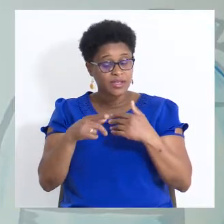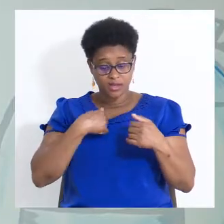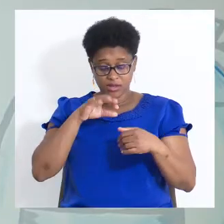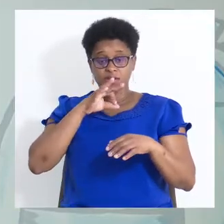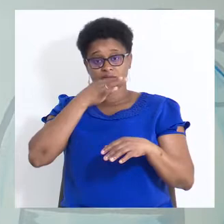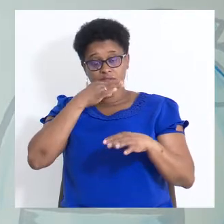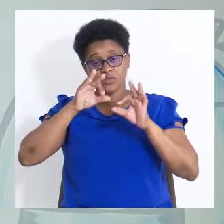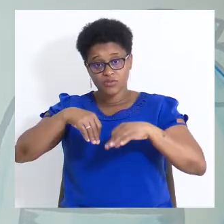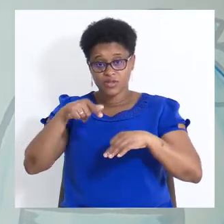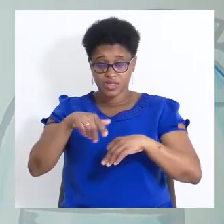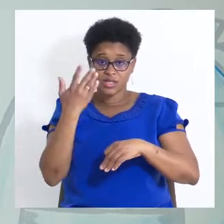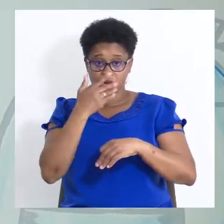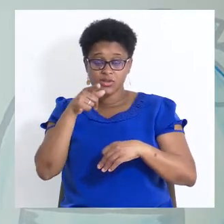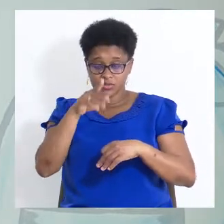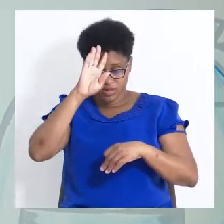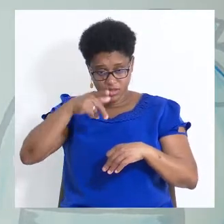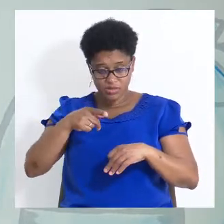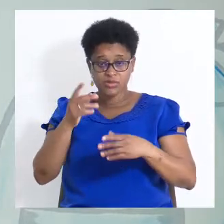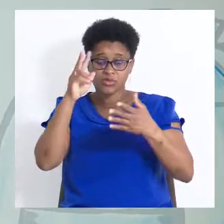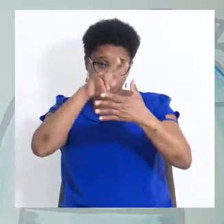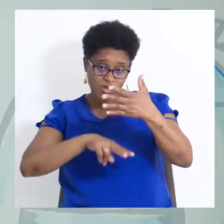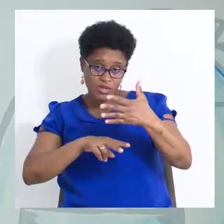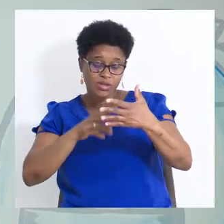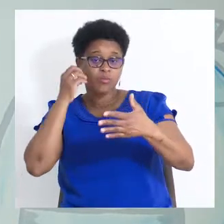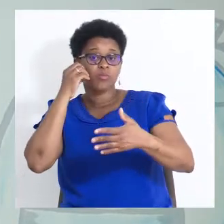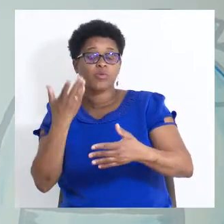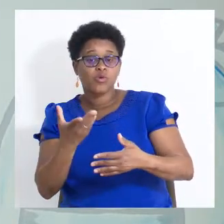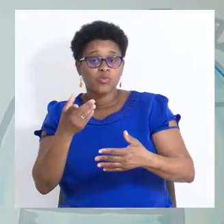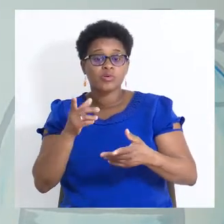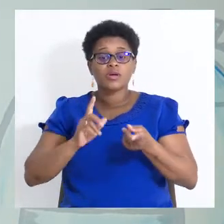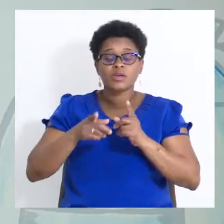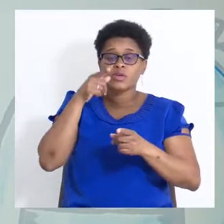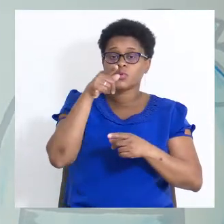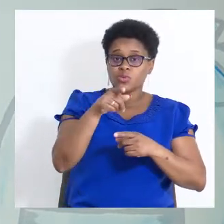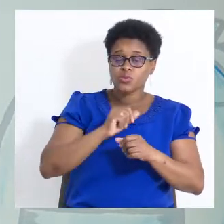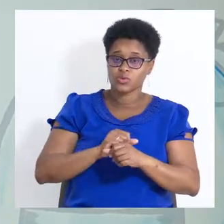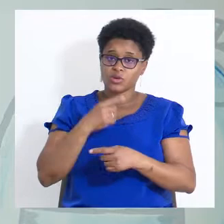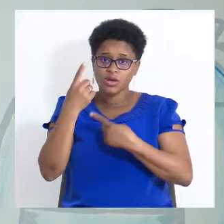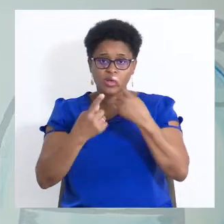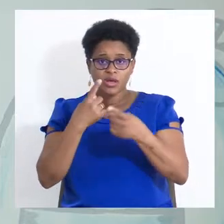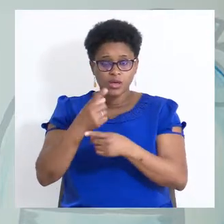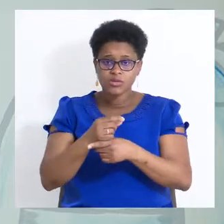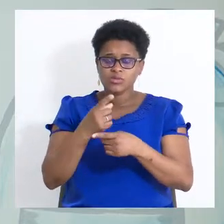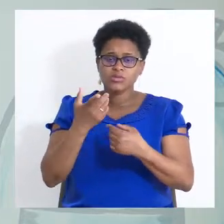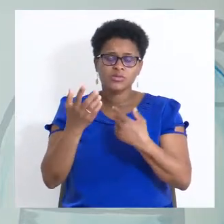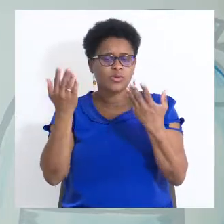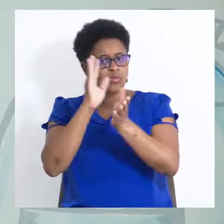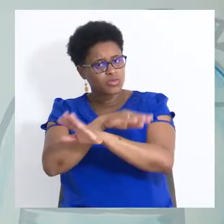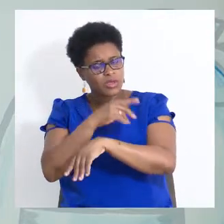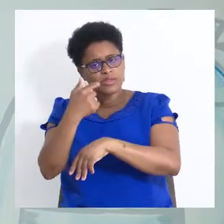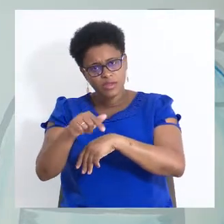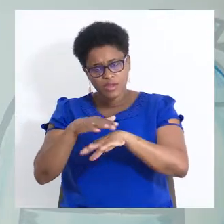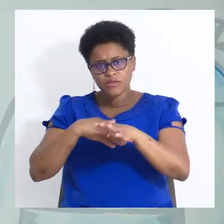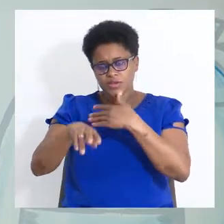Eu disse que no fim desta aula tu tinhas que dar conta da arquitetura do texto, não é assim? Ou então como é que tu, ao produzires uma